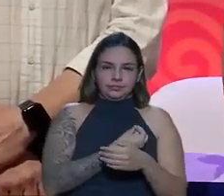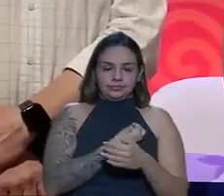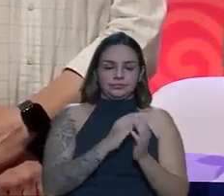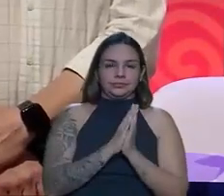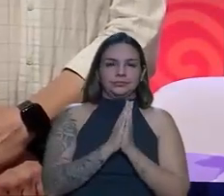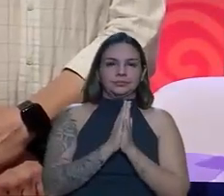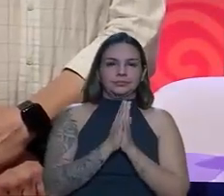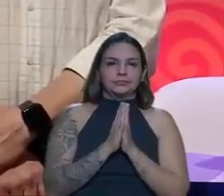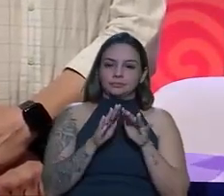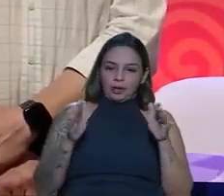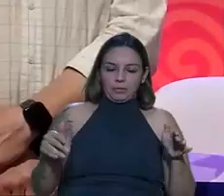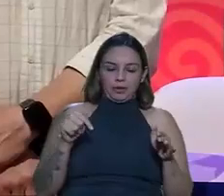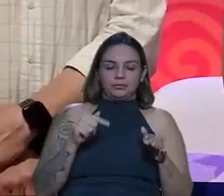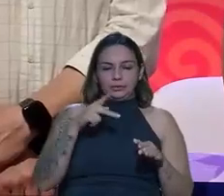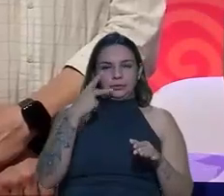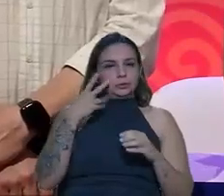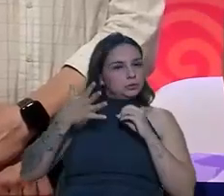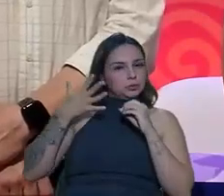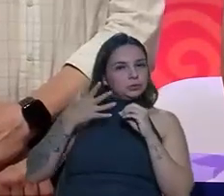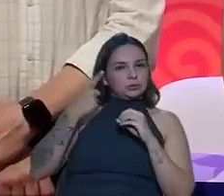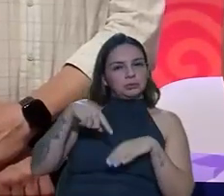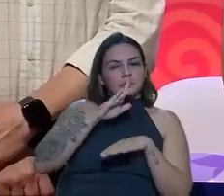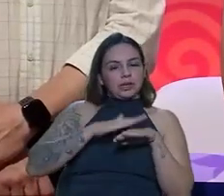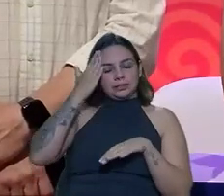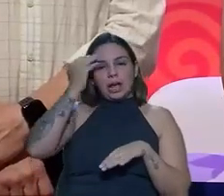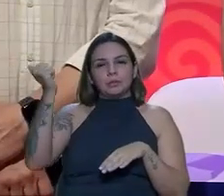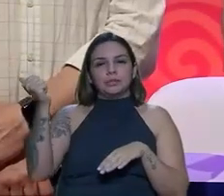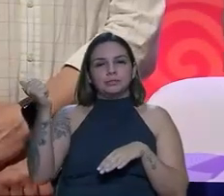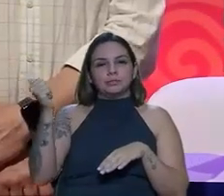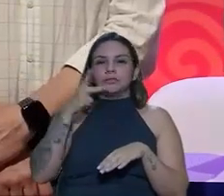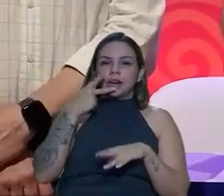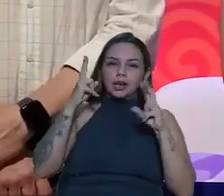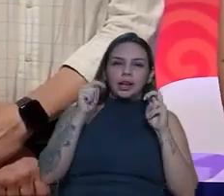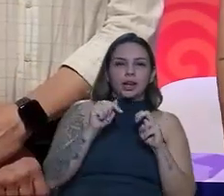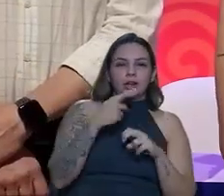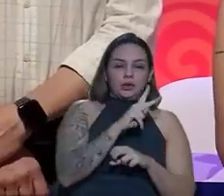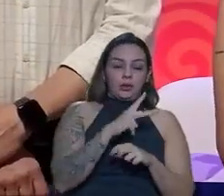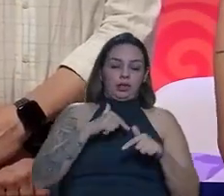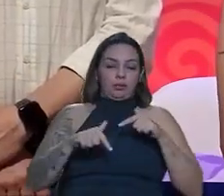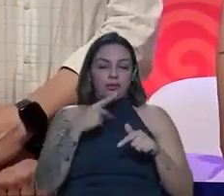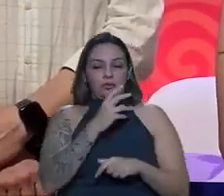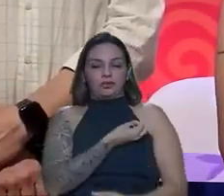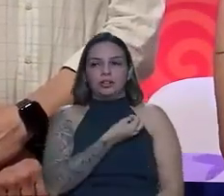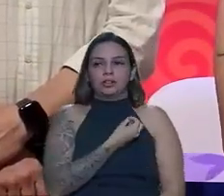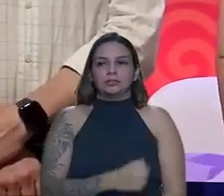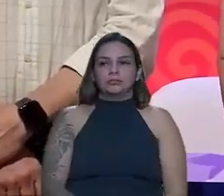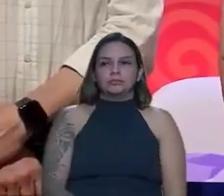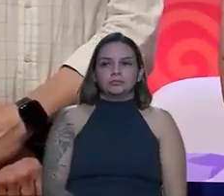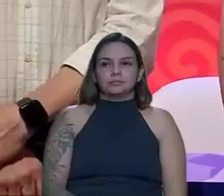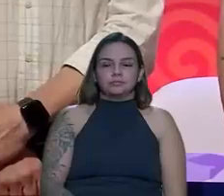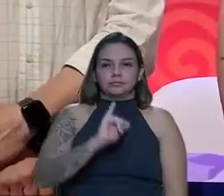presentes. Eles vão estar nesse palco falando sobre o que eles mais sabem falar, que é sobre sua obra, sua vida.